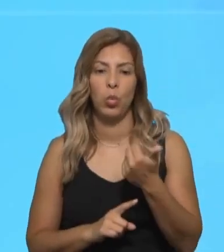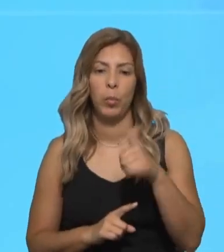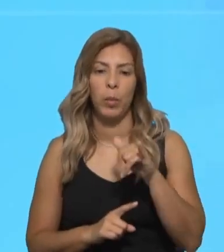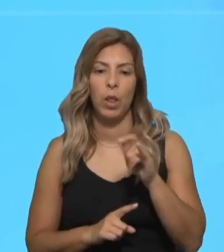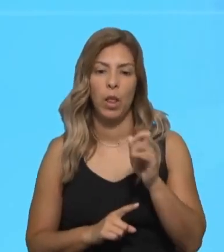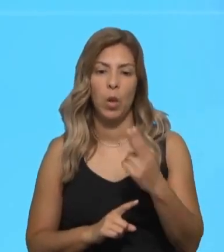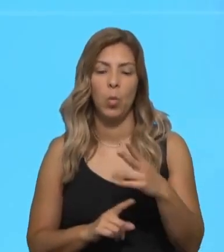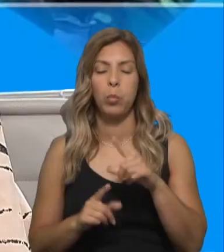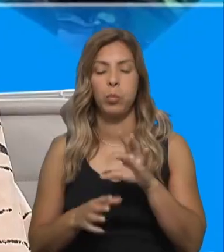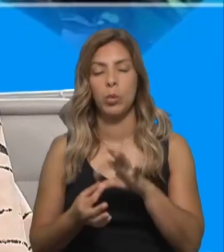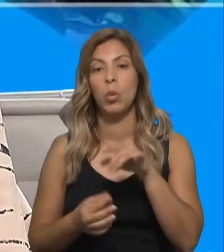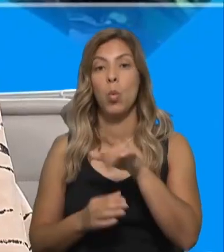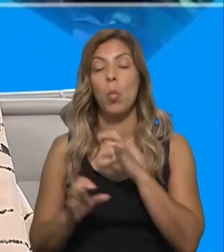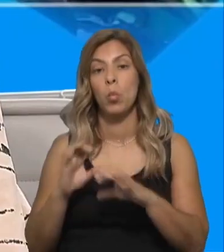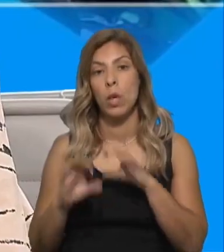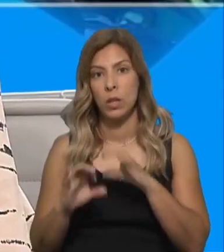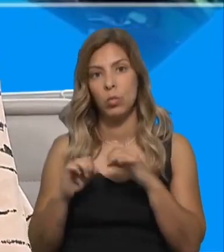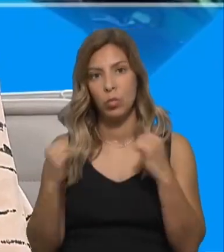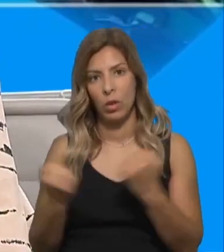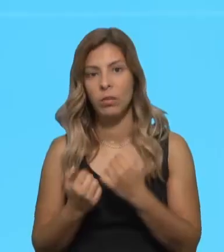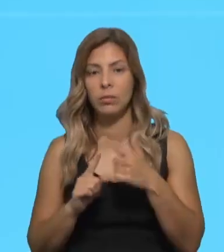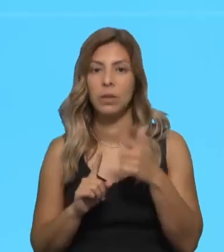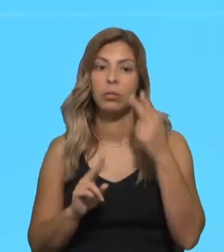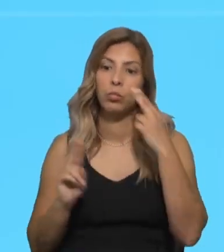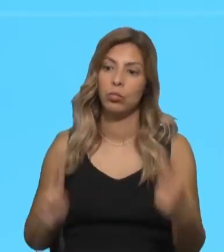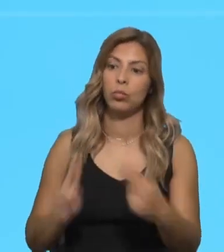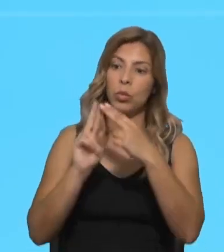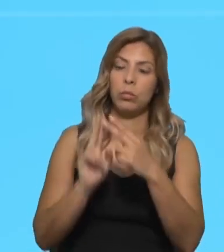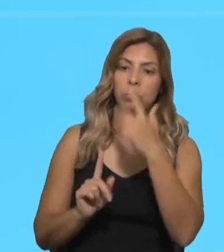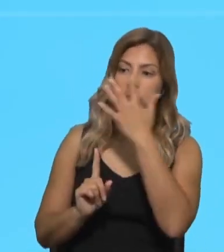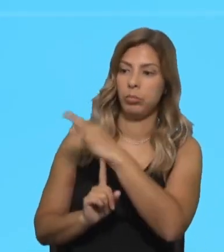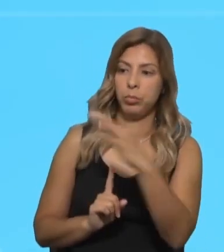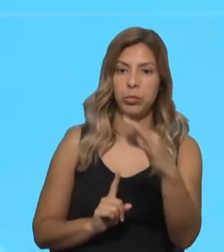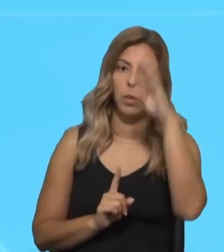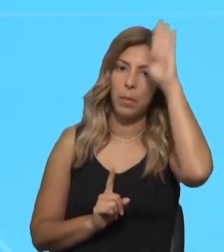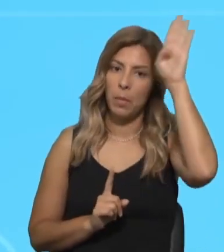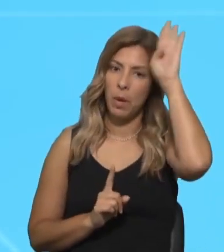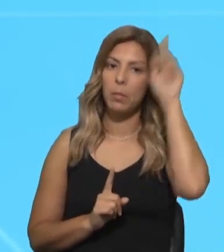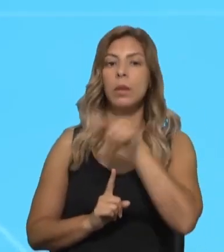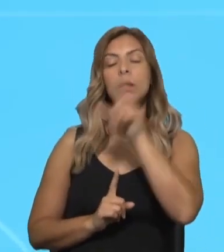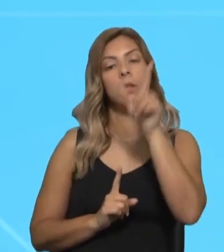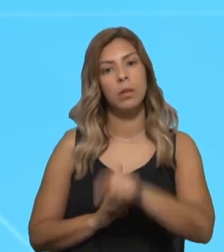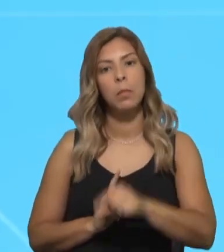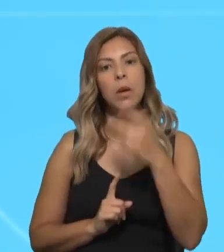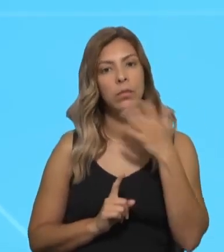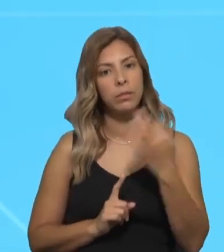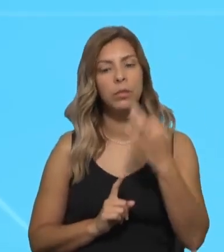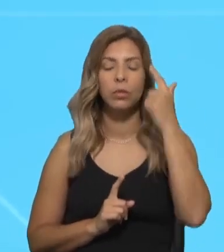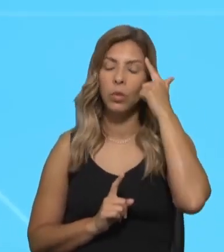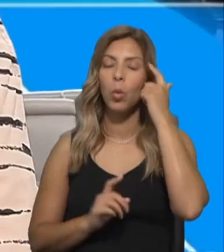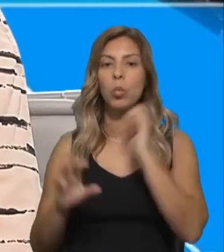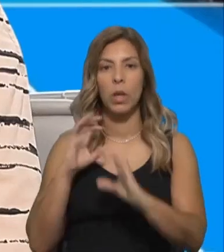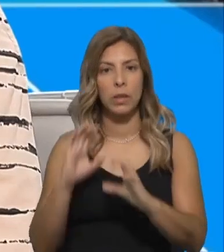da comunicação e o primeiro encontro com o mundo, digamos assim, depois da eleição do Papa Leão XIV, foi também com o mundo dos comunicadores. Já tem